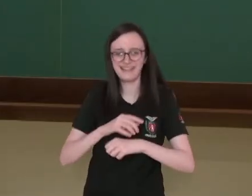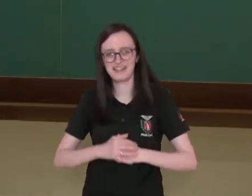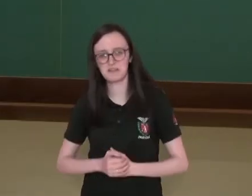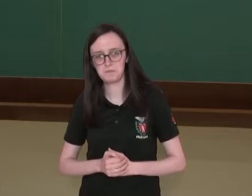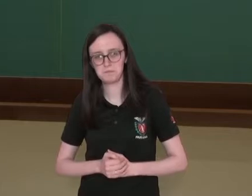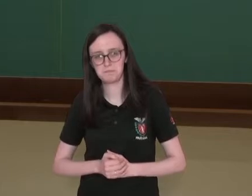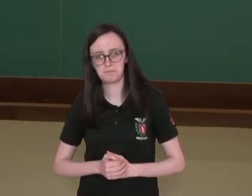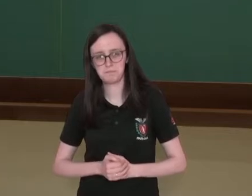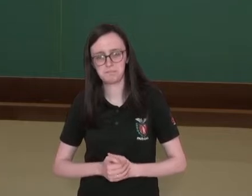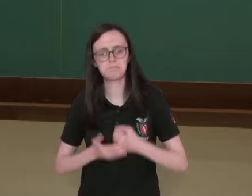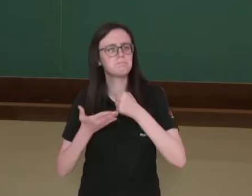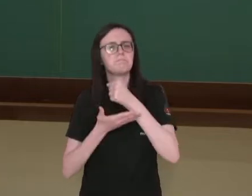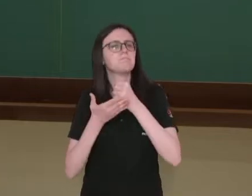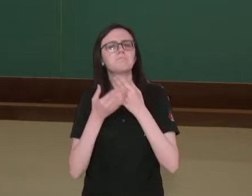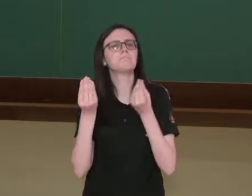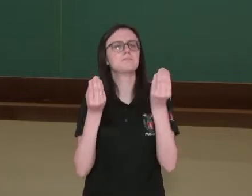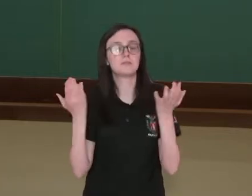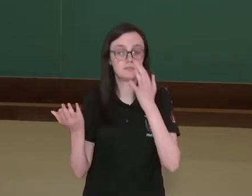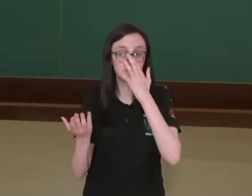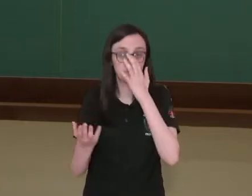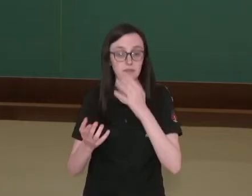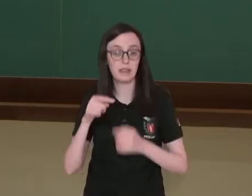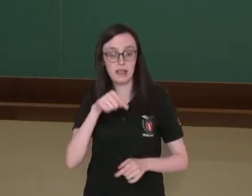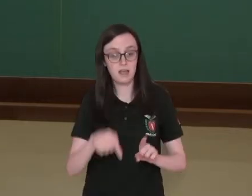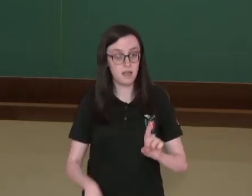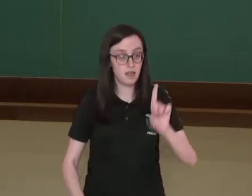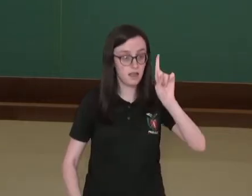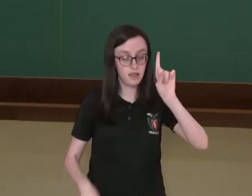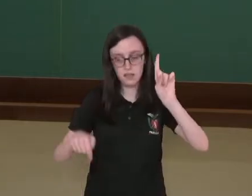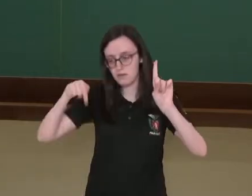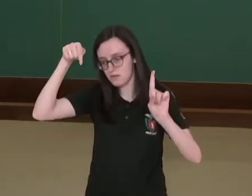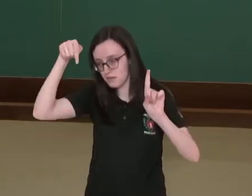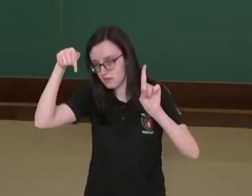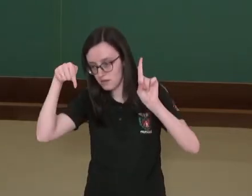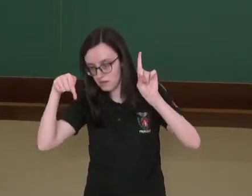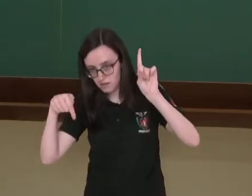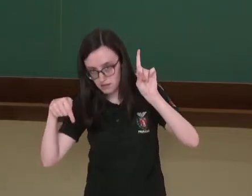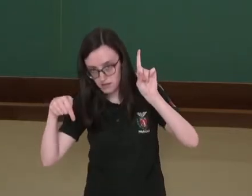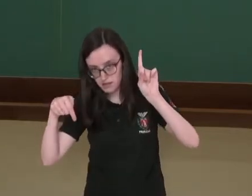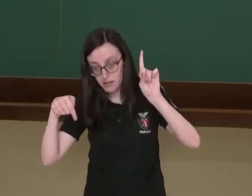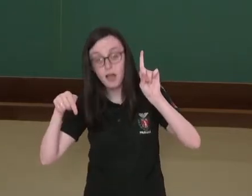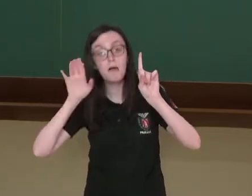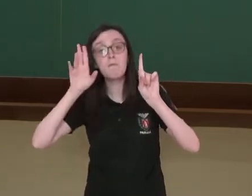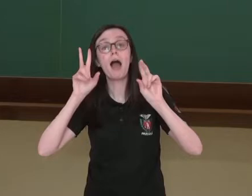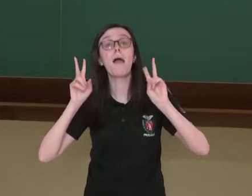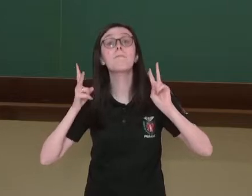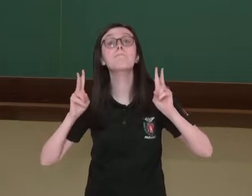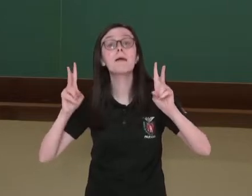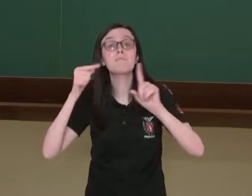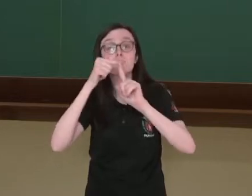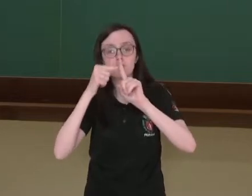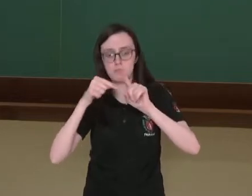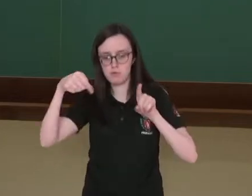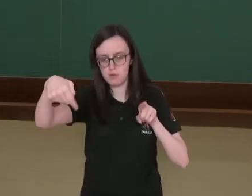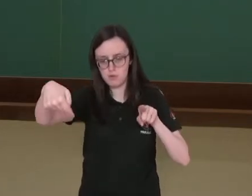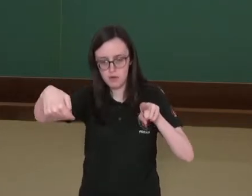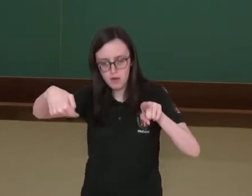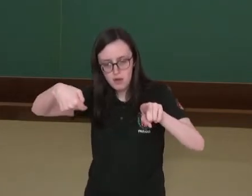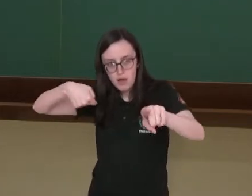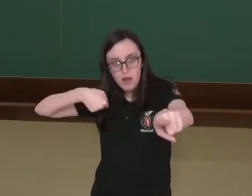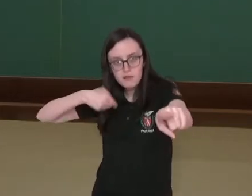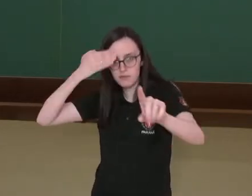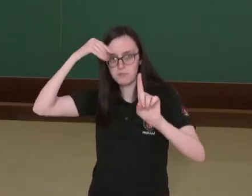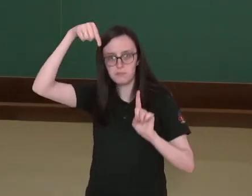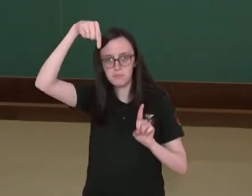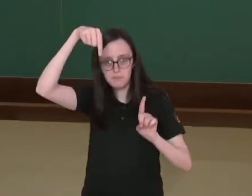proporcionais. Basicamente, uma está aumentando e a outra está diminuindo na mesma proporção.